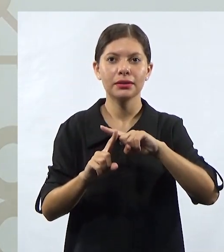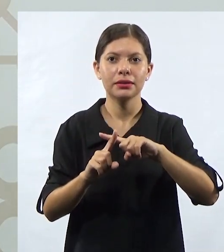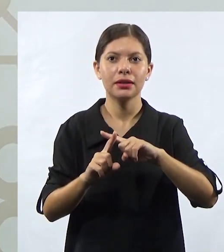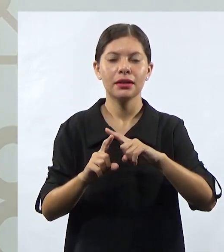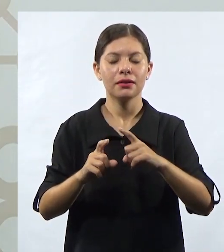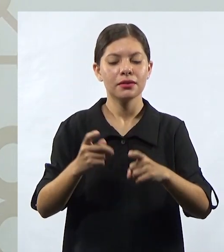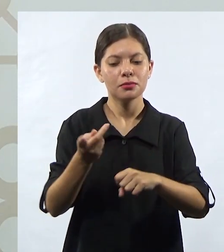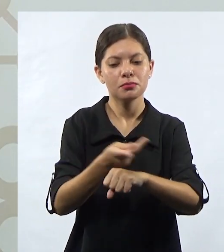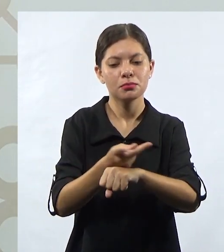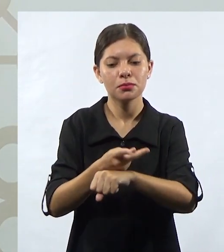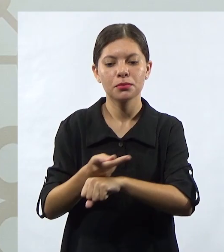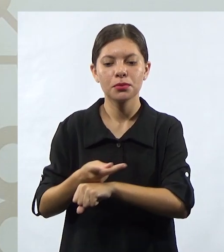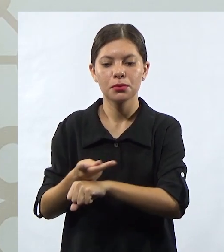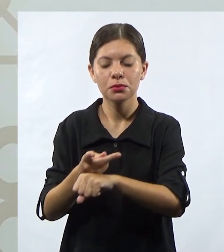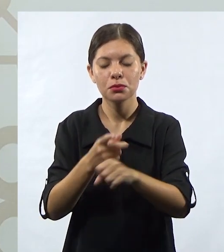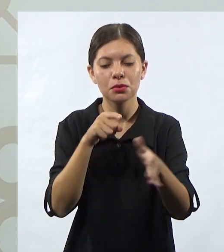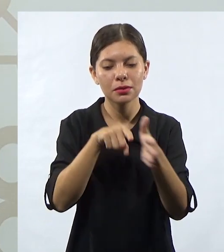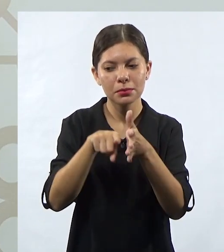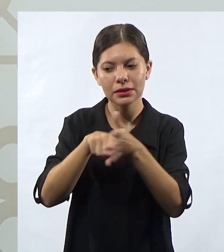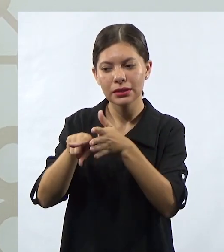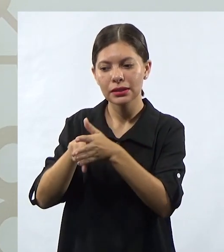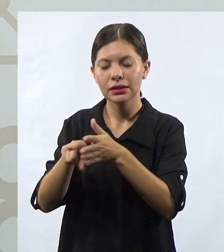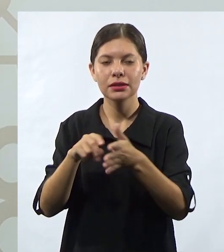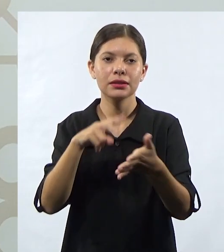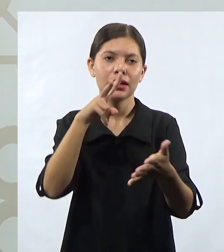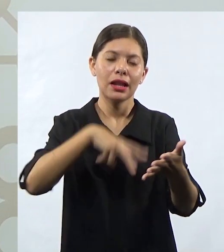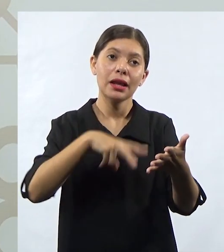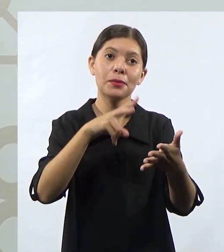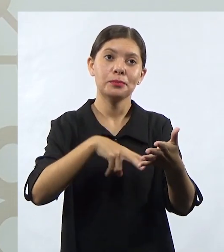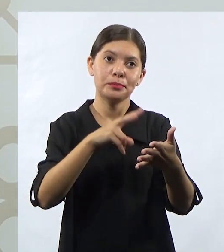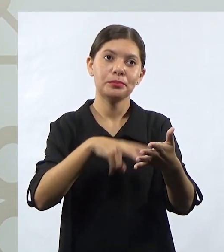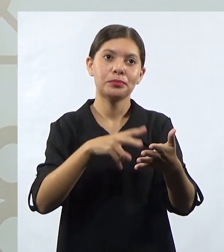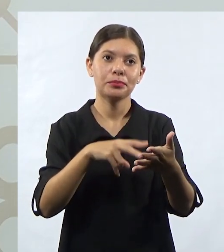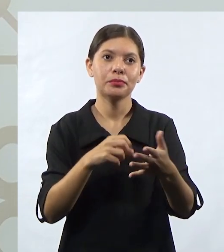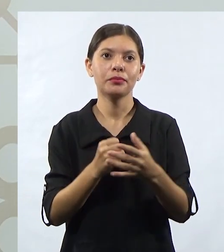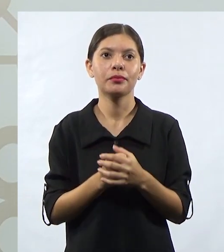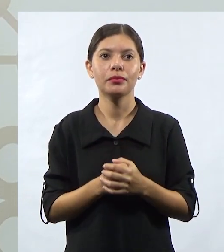nem tem na linha do tempo, por exemplo,